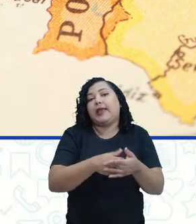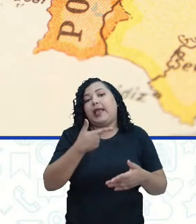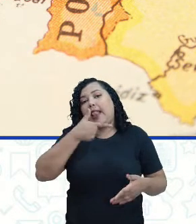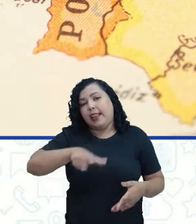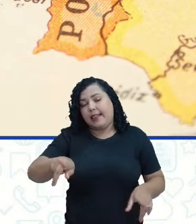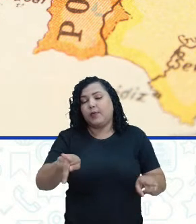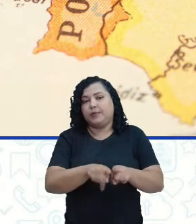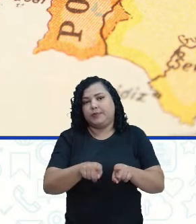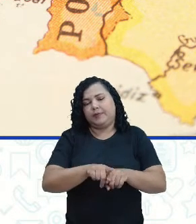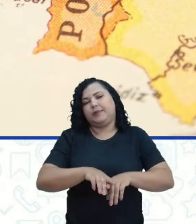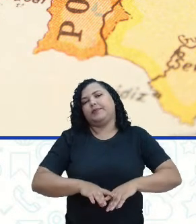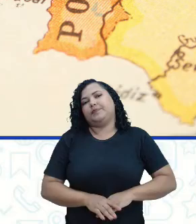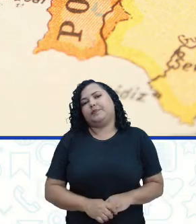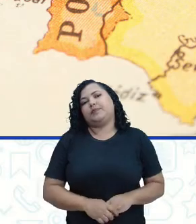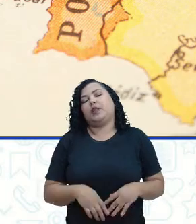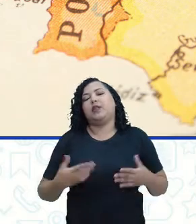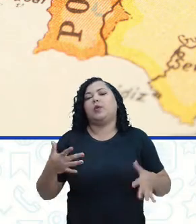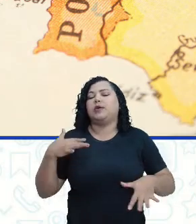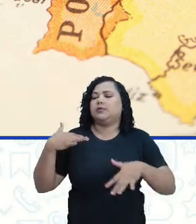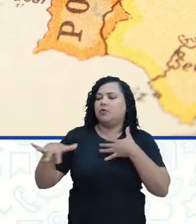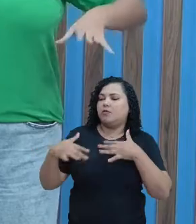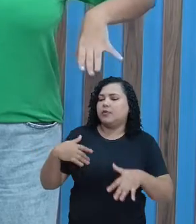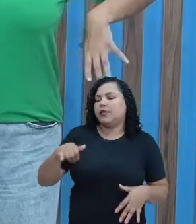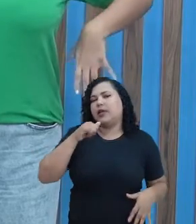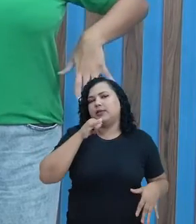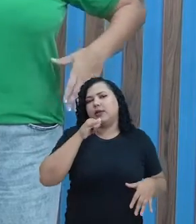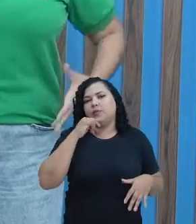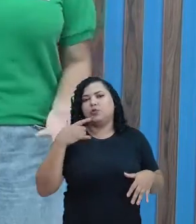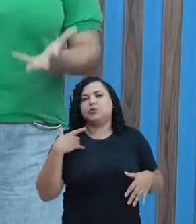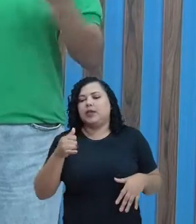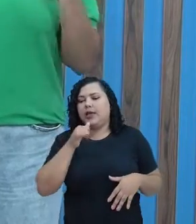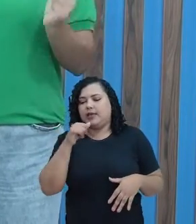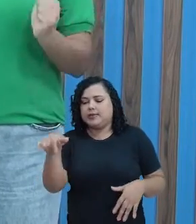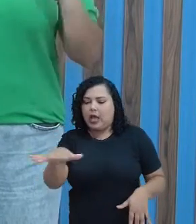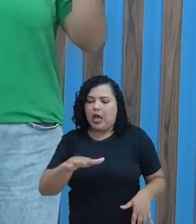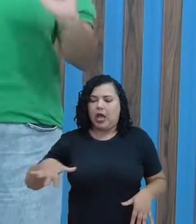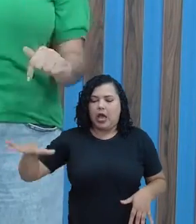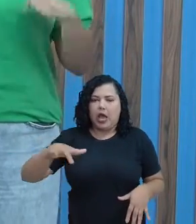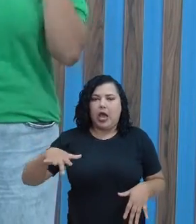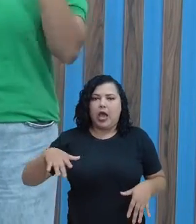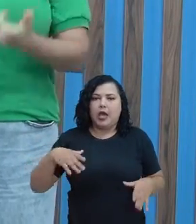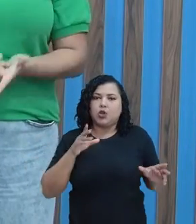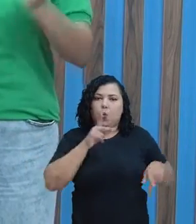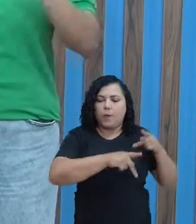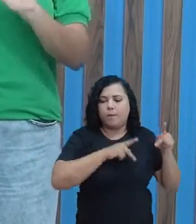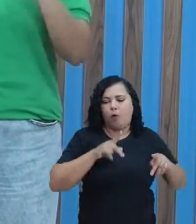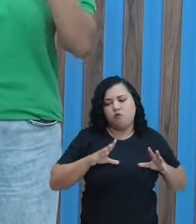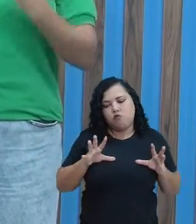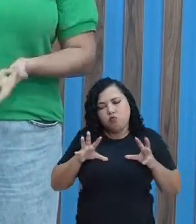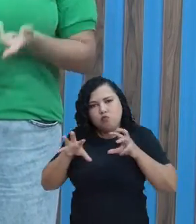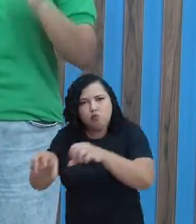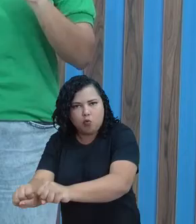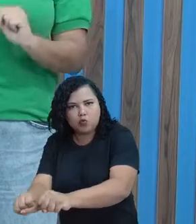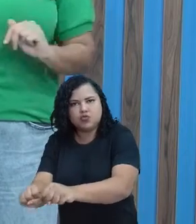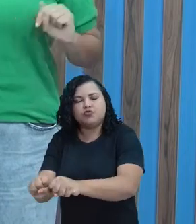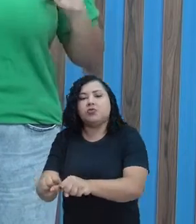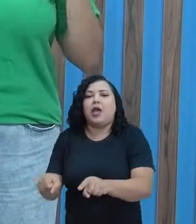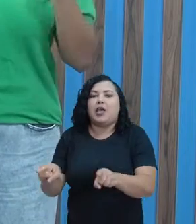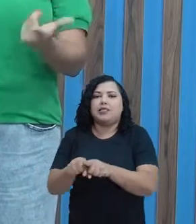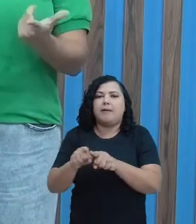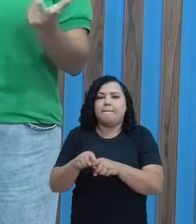cultura. Esse movimento, gente, de conquistar o território, impor sua linguagem, sua cultura,